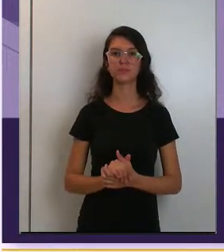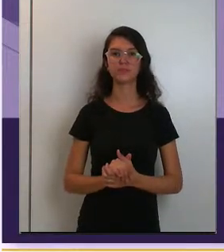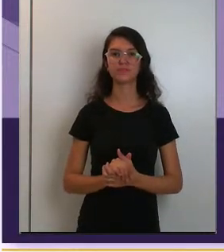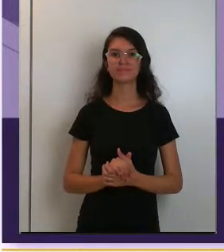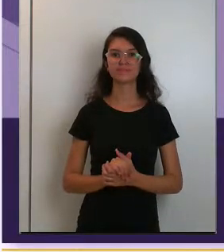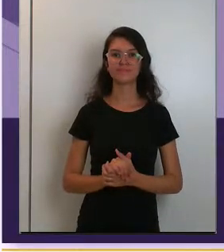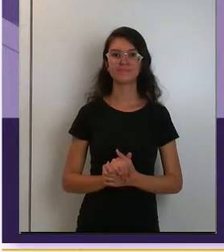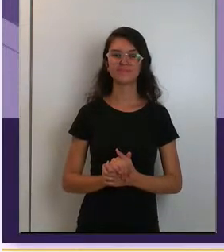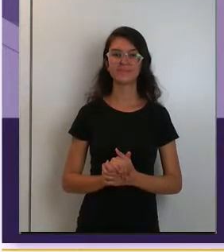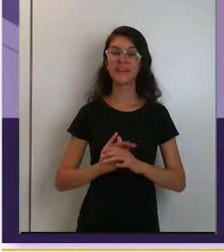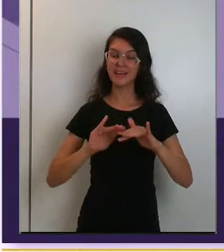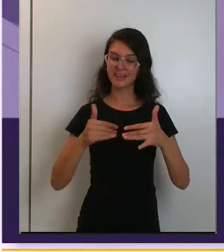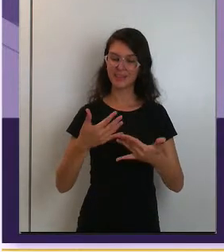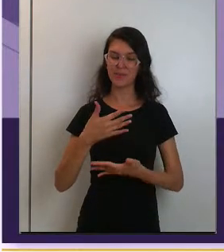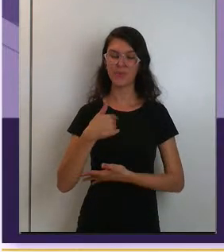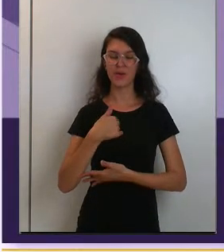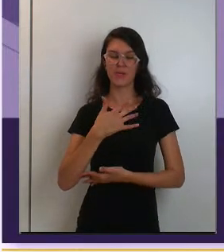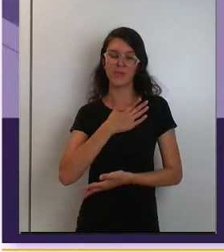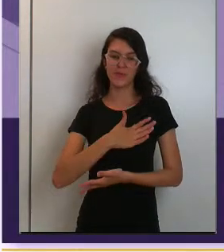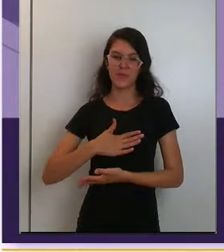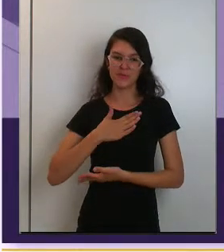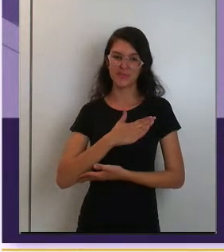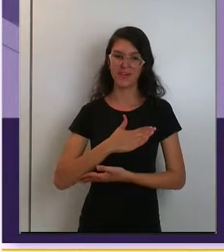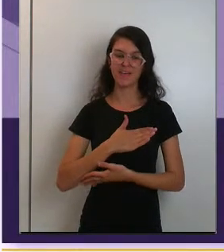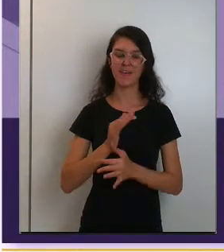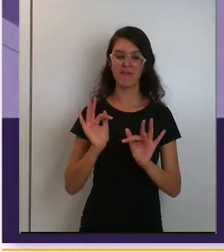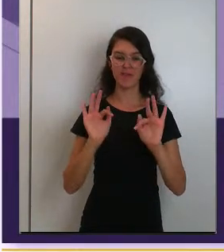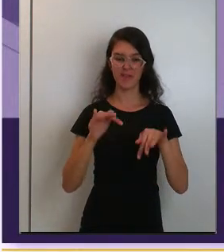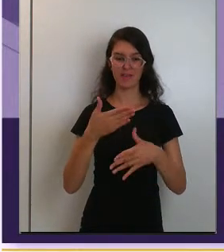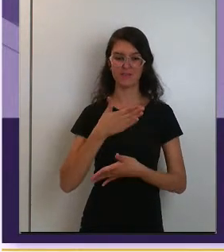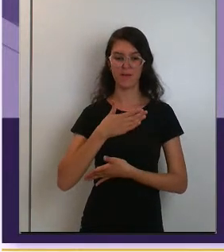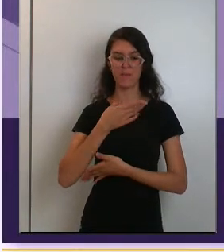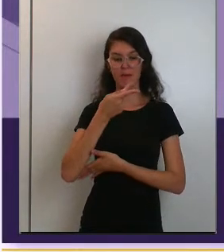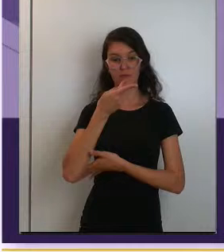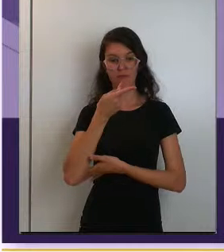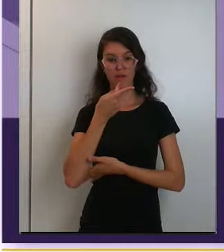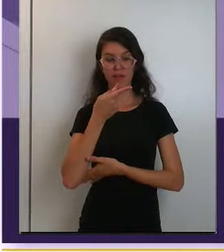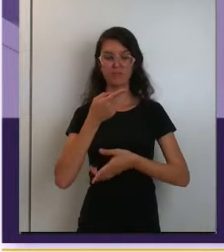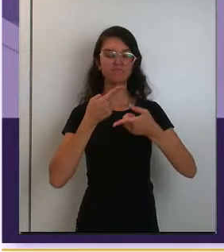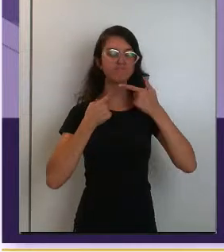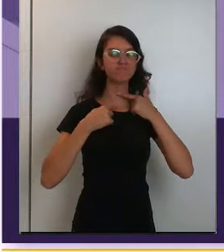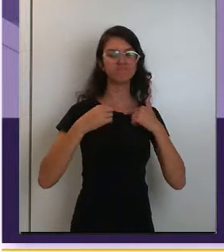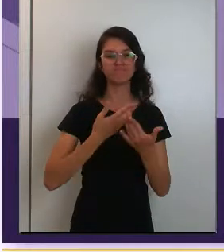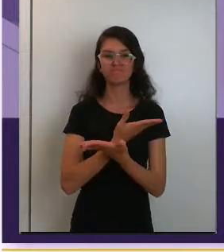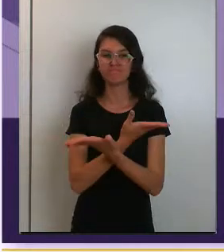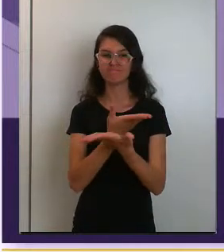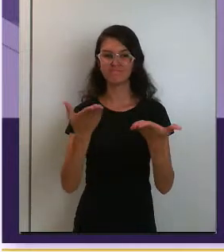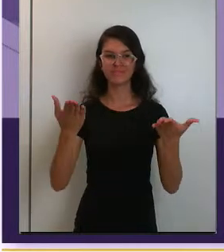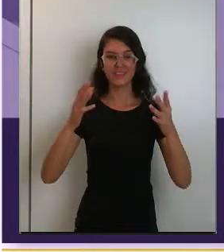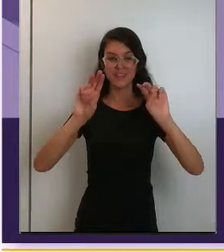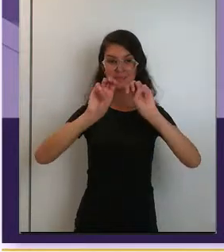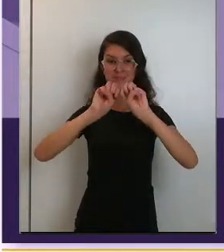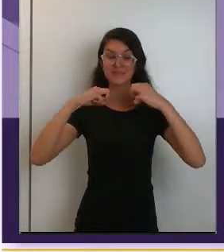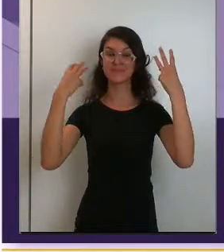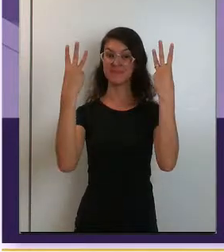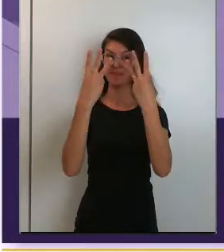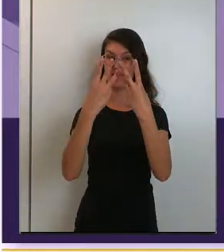Eu gostaria, então, encerrando a minha fala, de desejar a todos e a todas um excelente